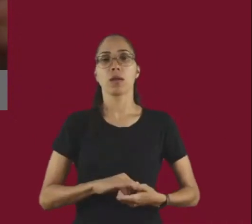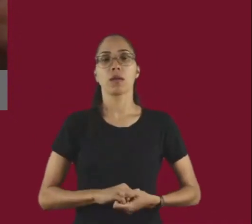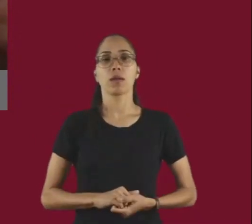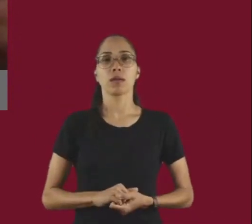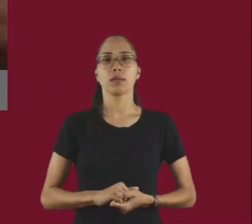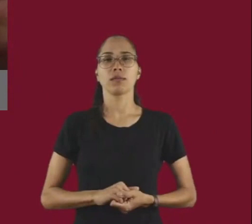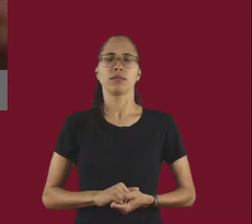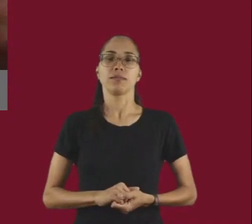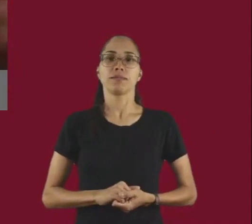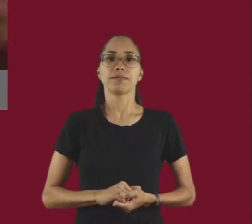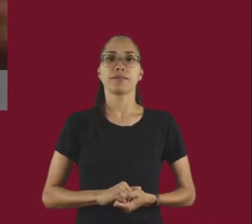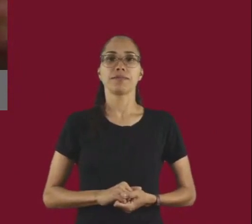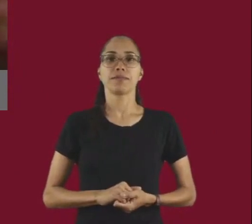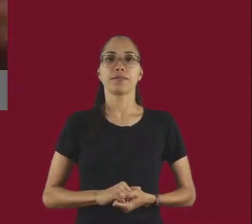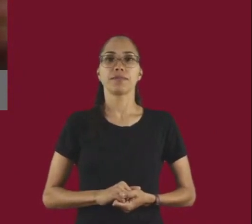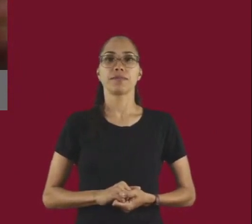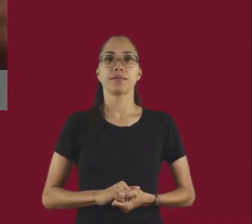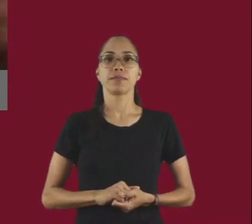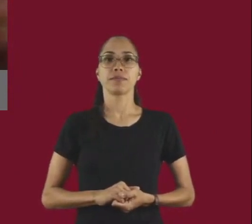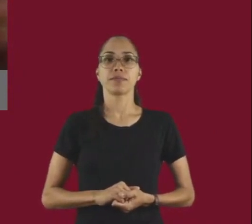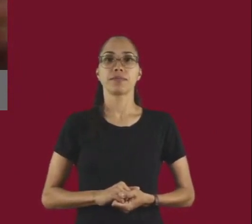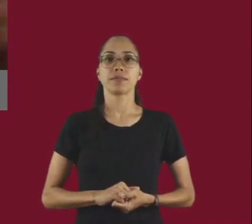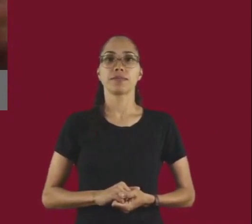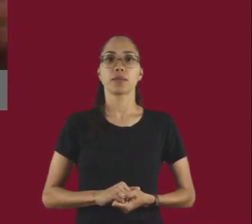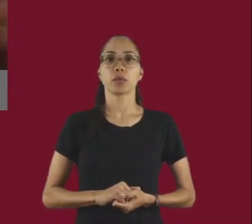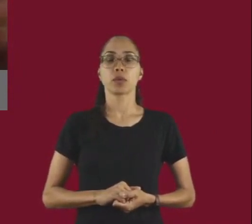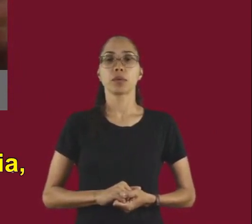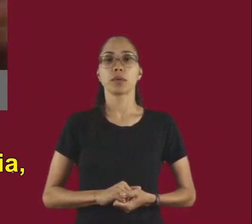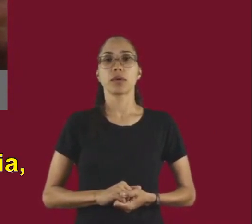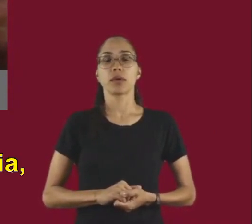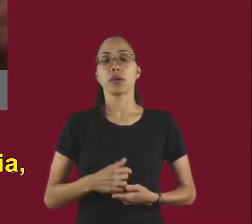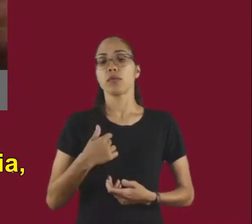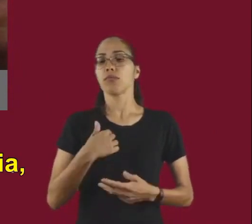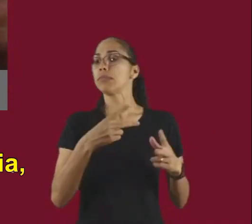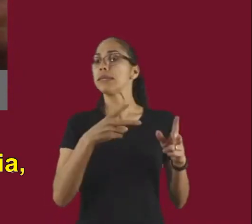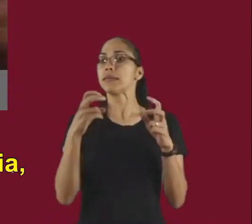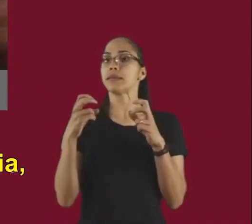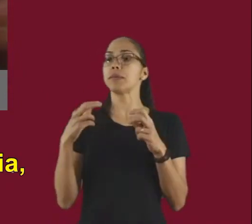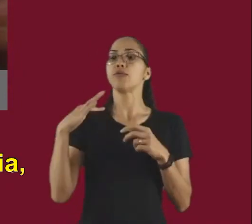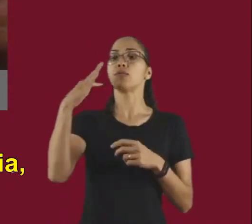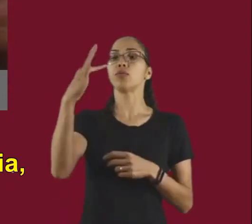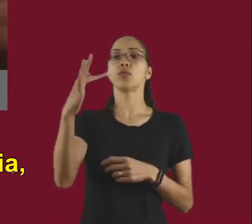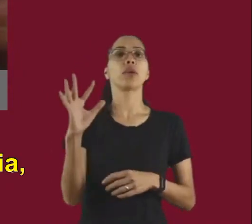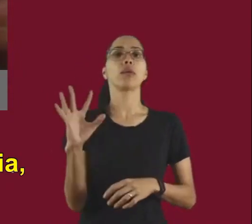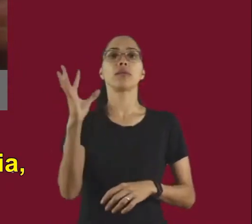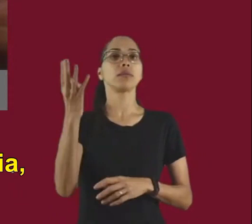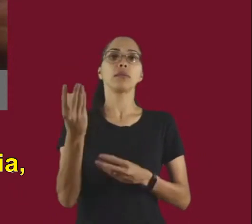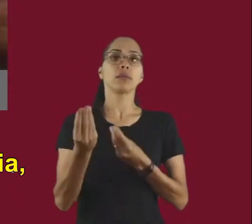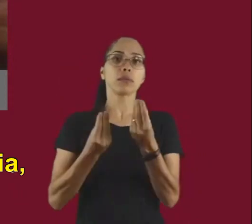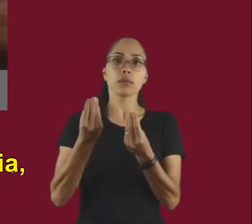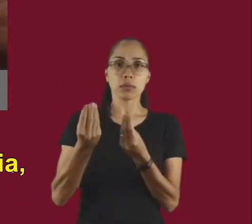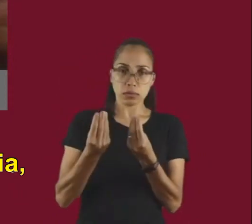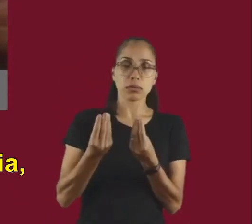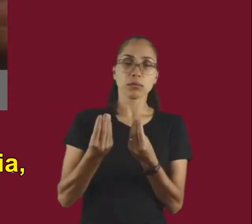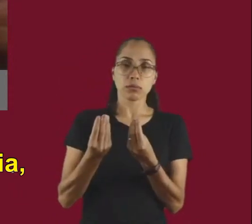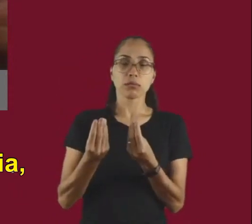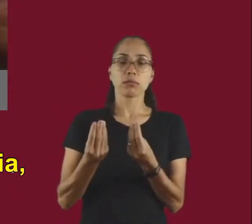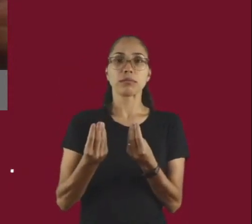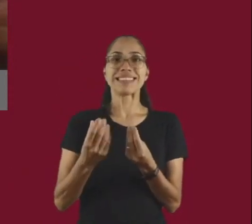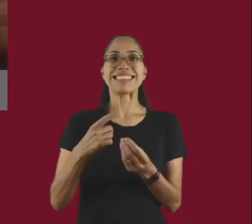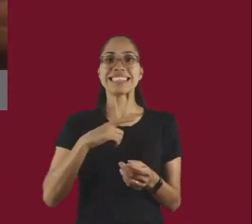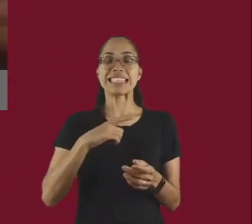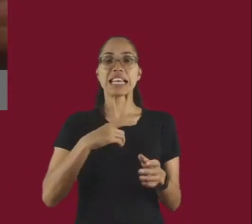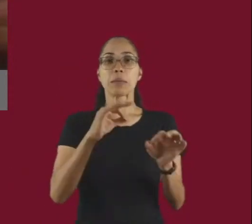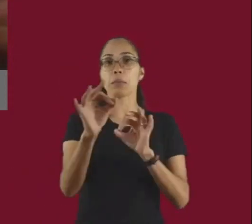o que ia acontecer e o que já estava acontecendo. Especialmente haver grandes projetos aqui na Amazônia, como Belo